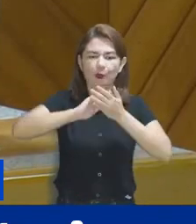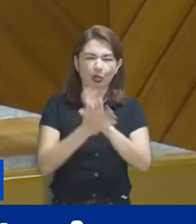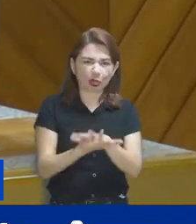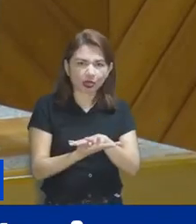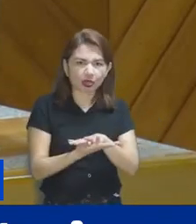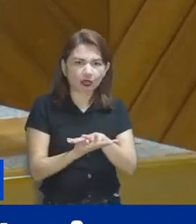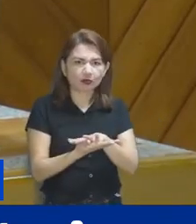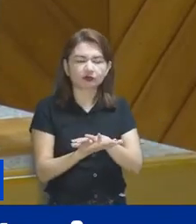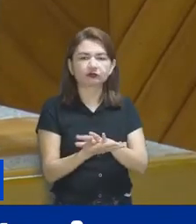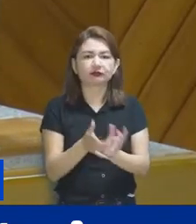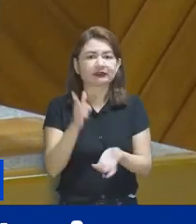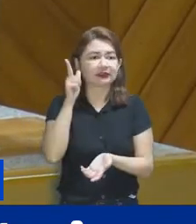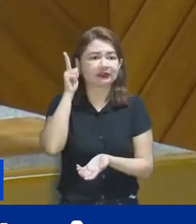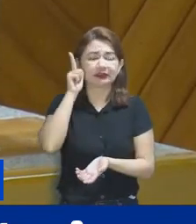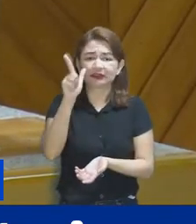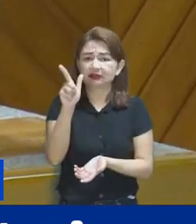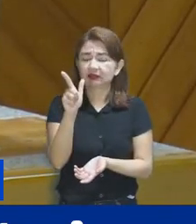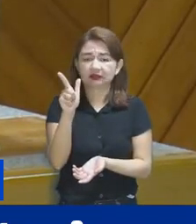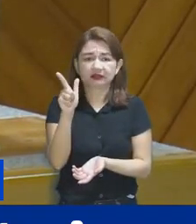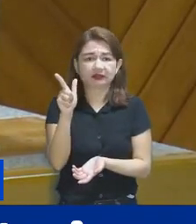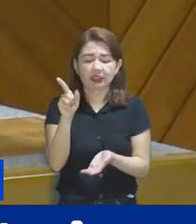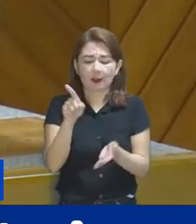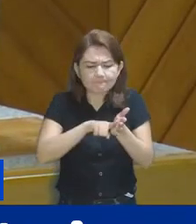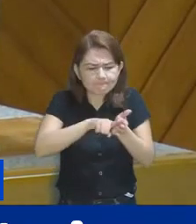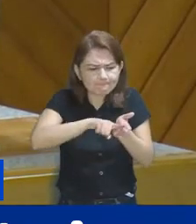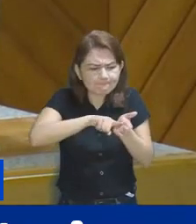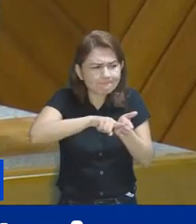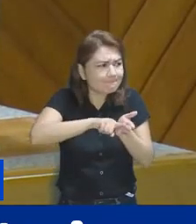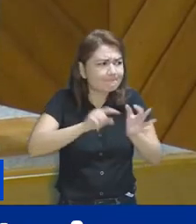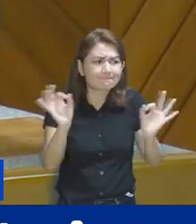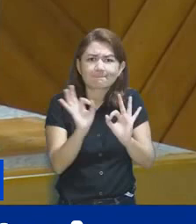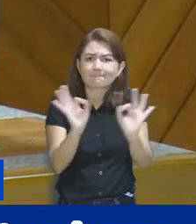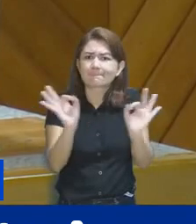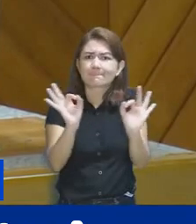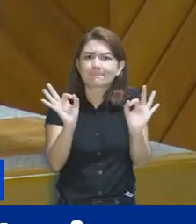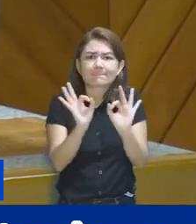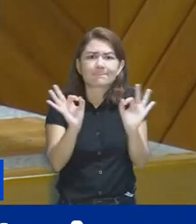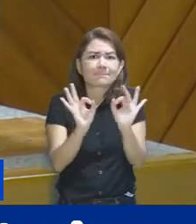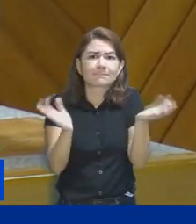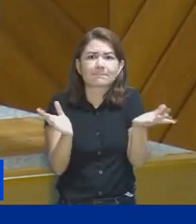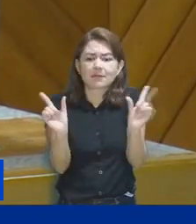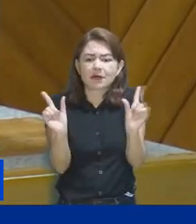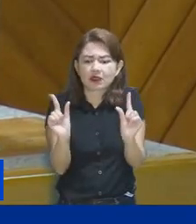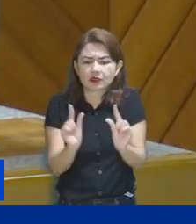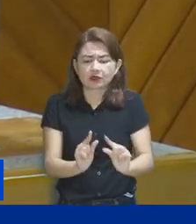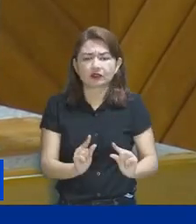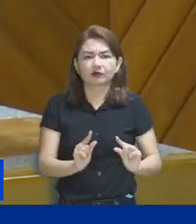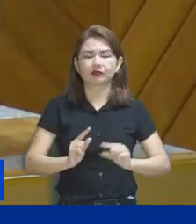não foi possível a perícia extrair dele nada. Então, resumiu-se a prova